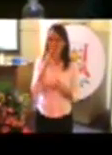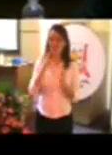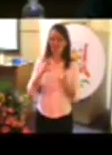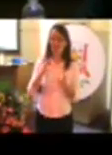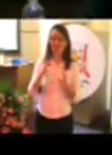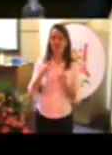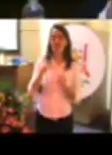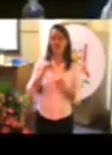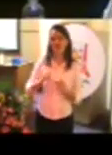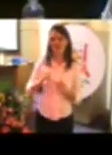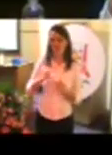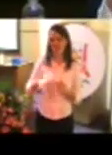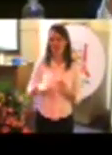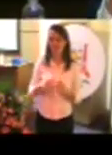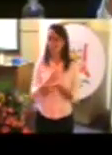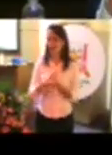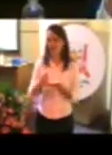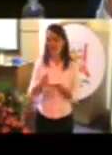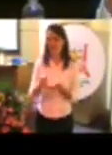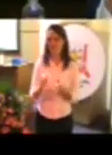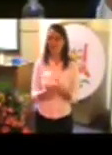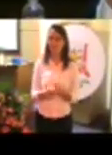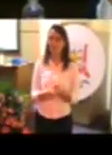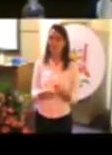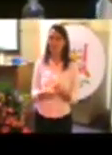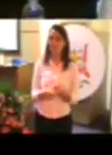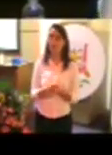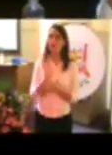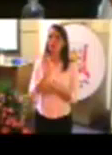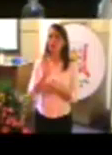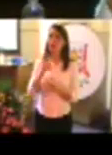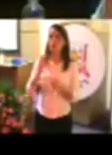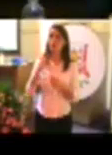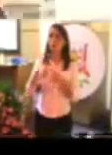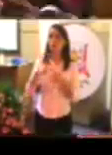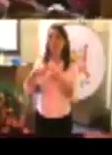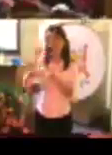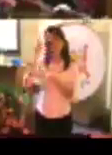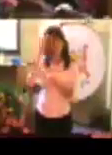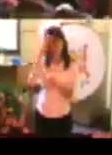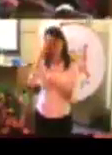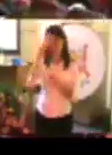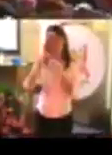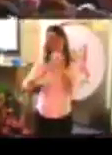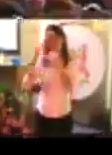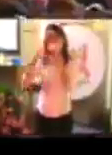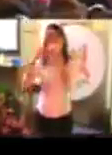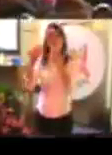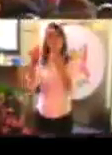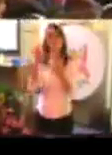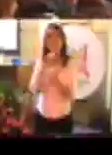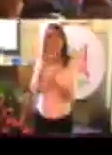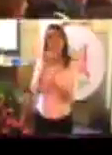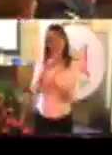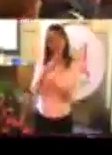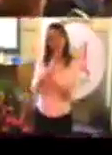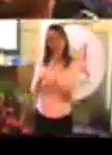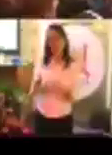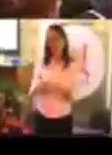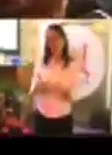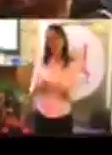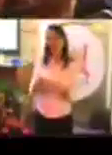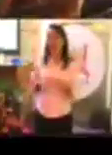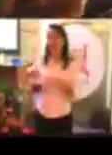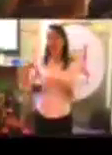passa. Mas é pelo progresso de Criciúma, pelos produtos de